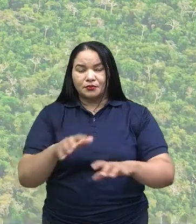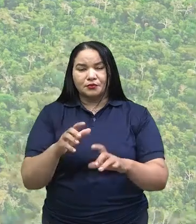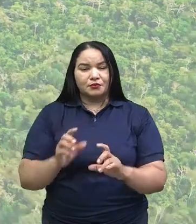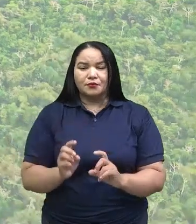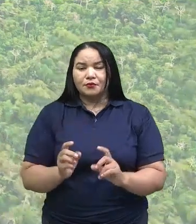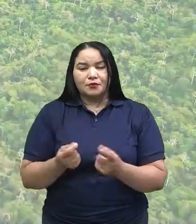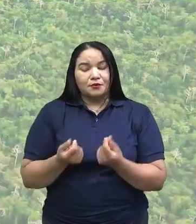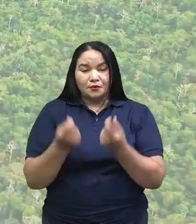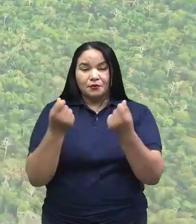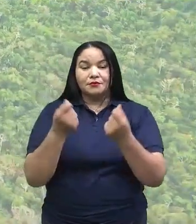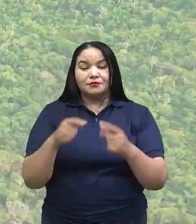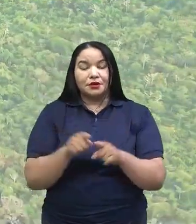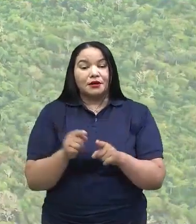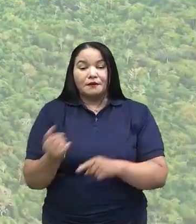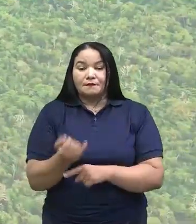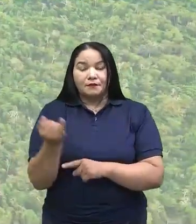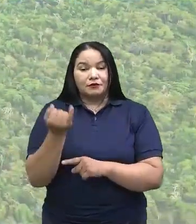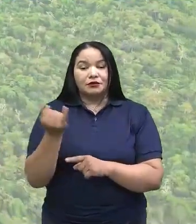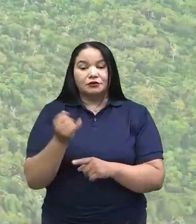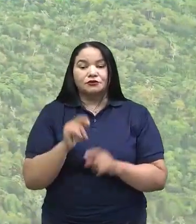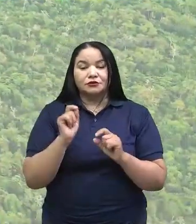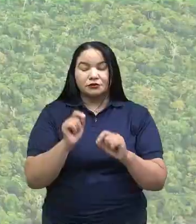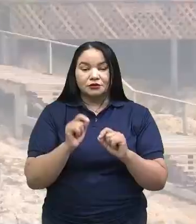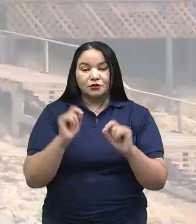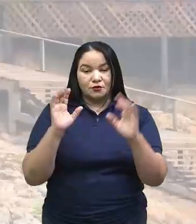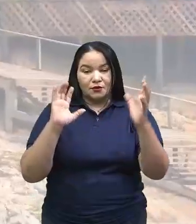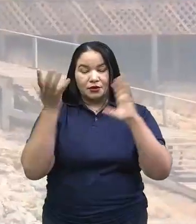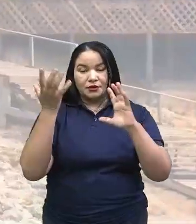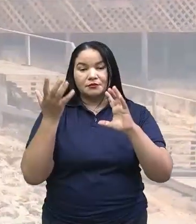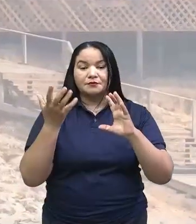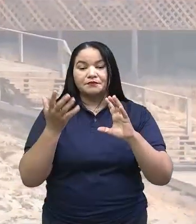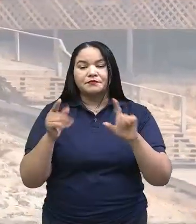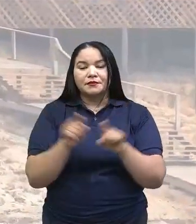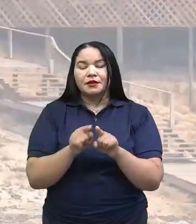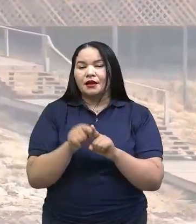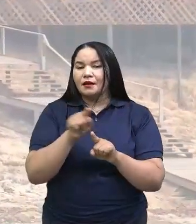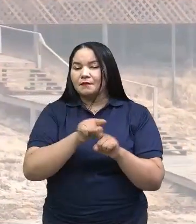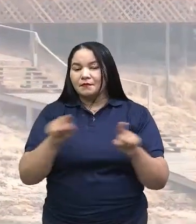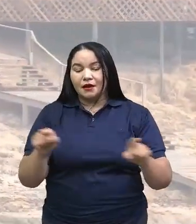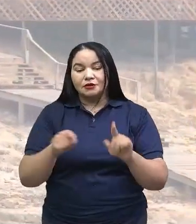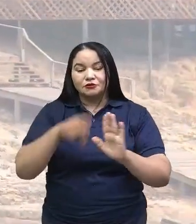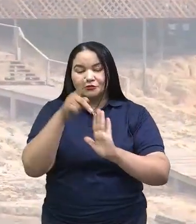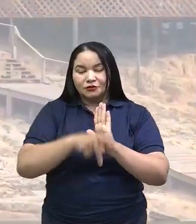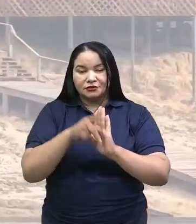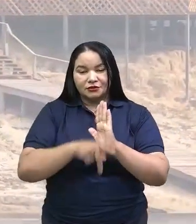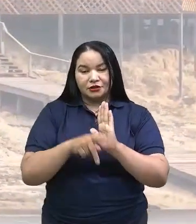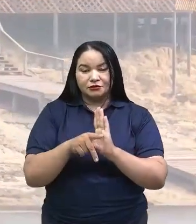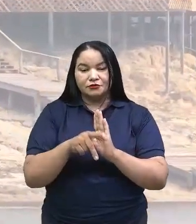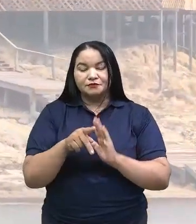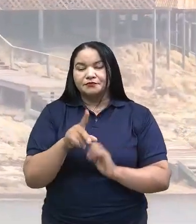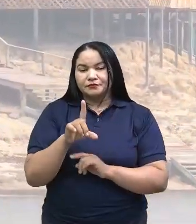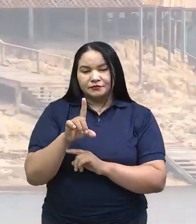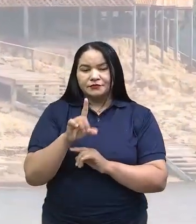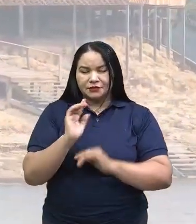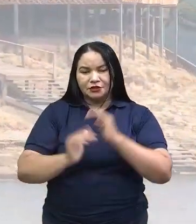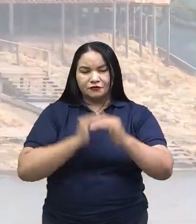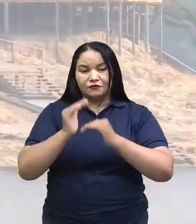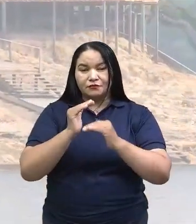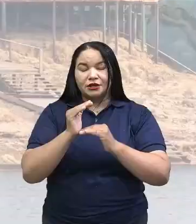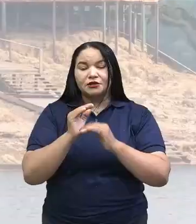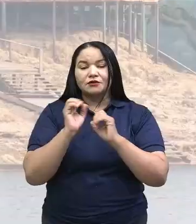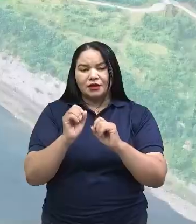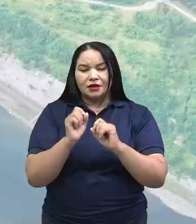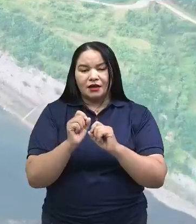planeta, essencial para o equilíbrio climático global. Mas os projetos de desenvolvimento nem sempre respeitam